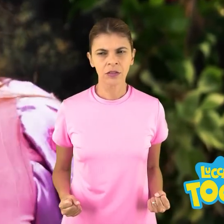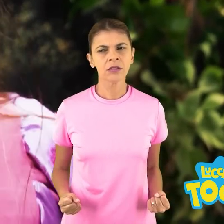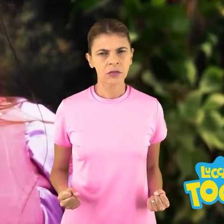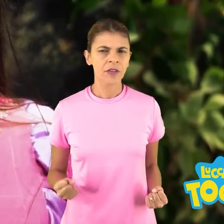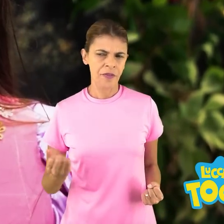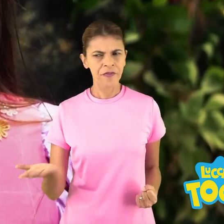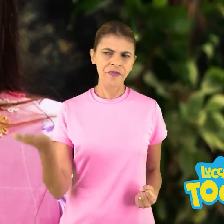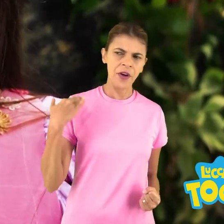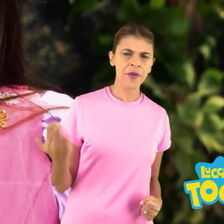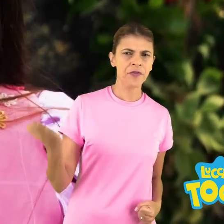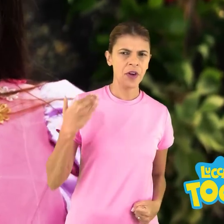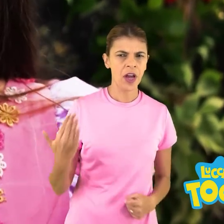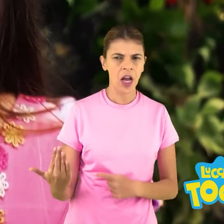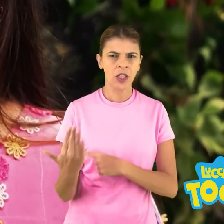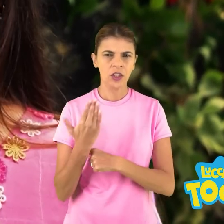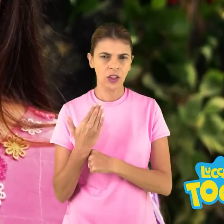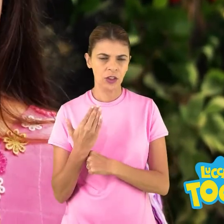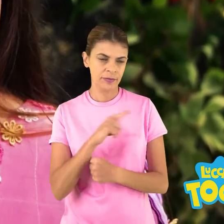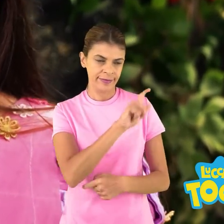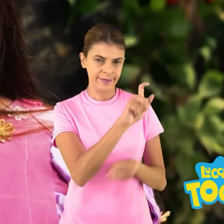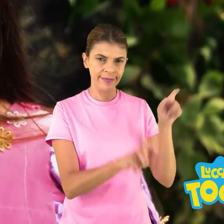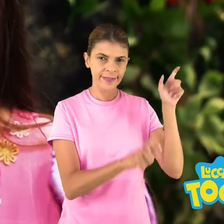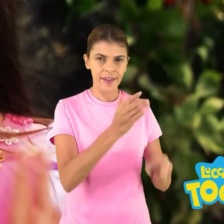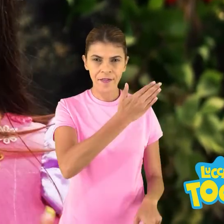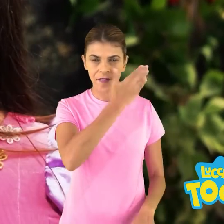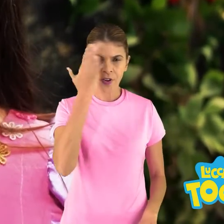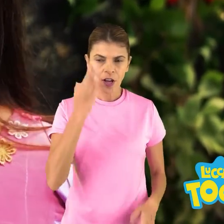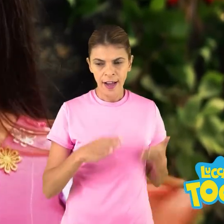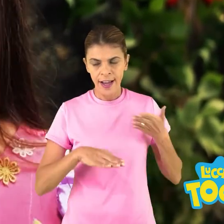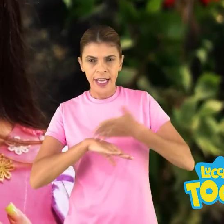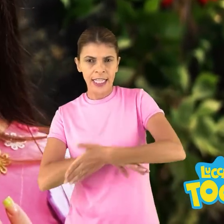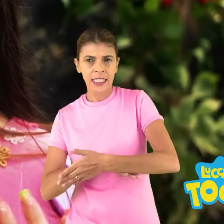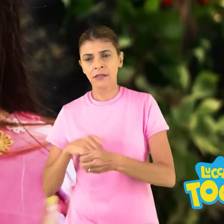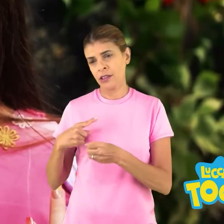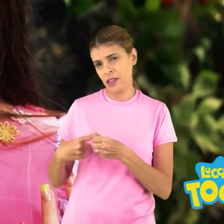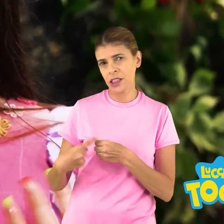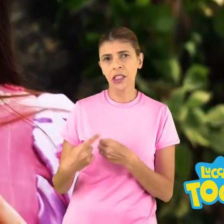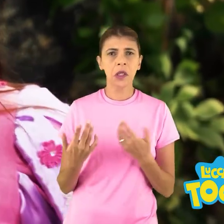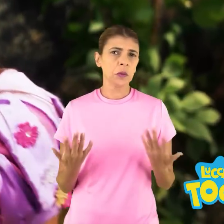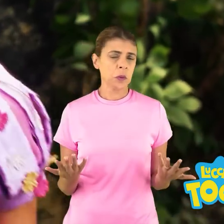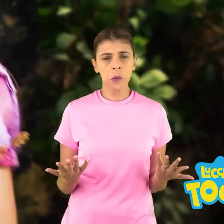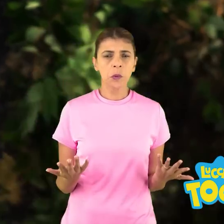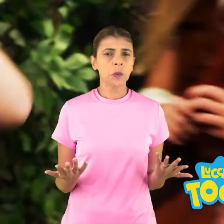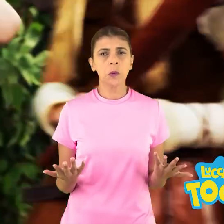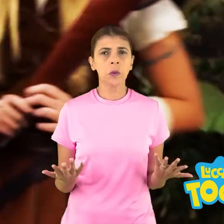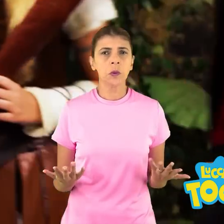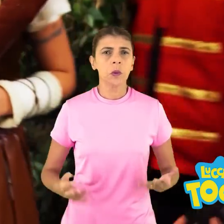Super-heróis, venham até aqui! Os aventureiros querem invadir a nossa cidade!